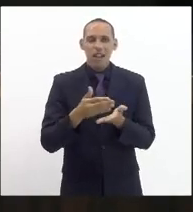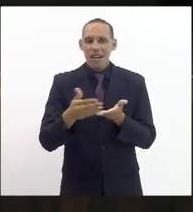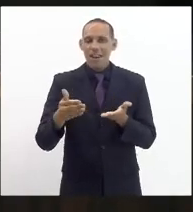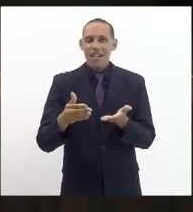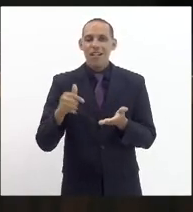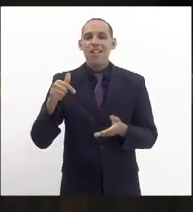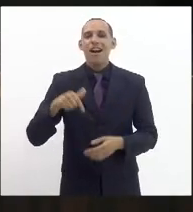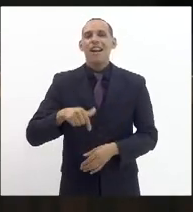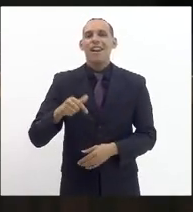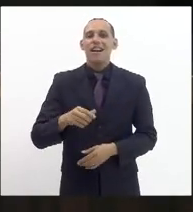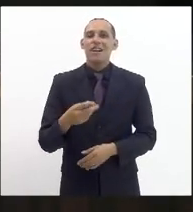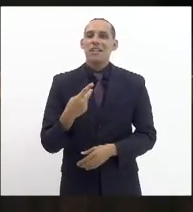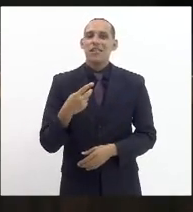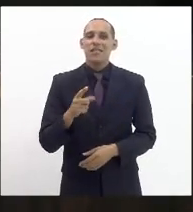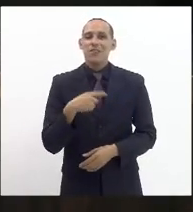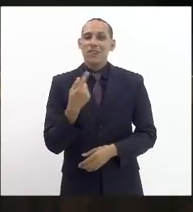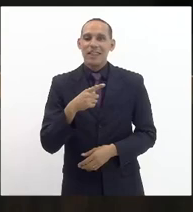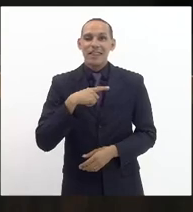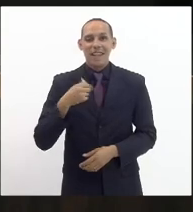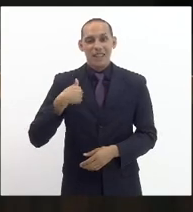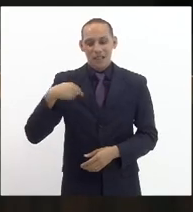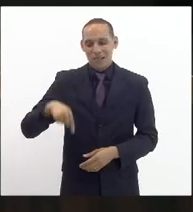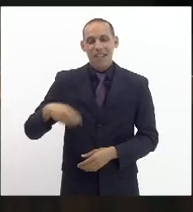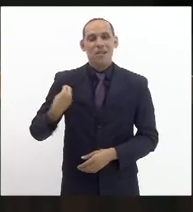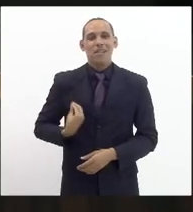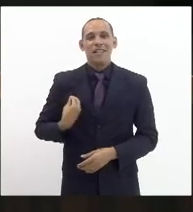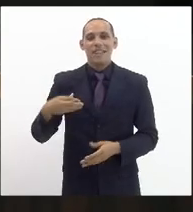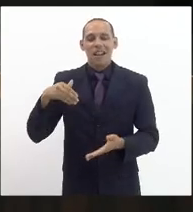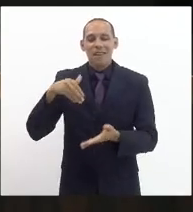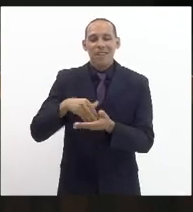aqui só até o final do ano, se Deus quiser.